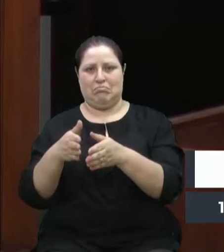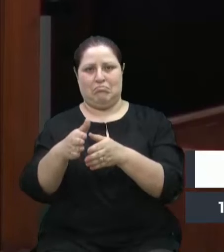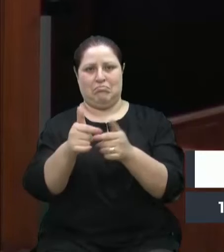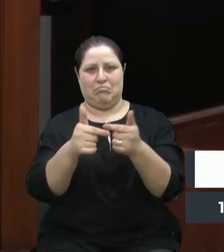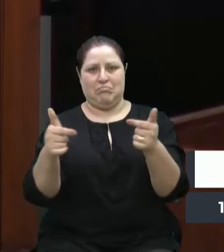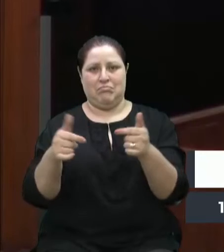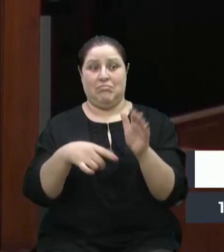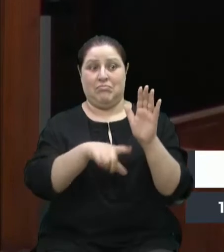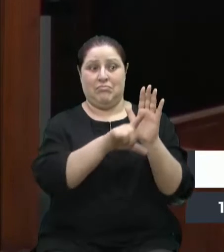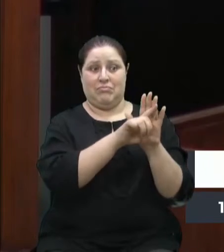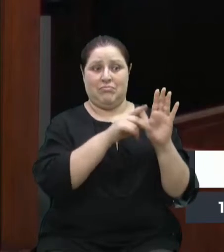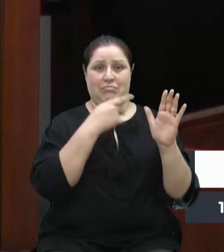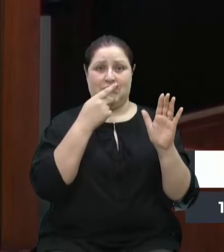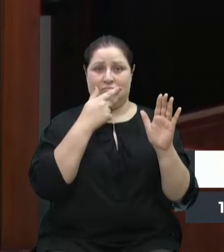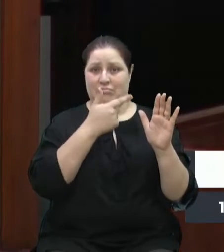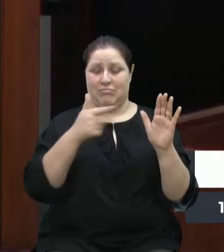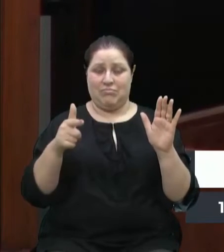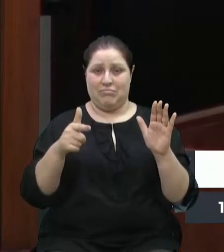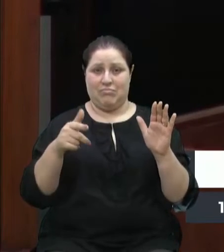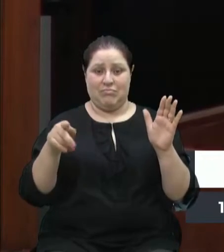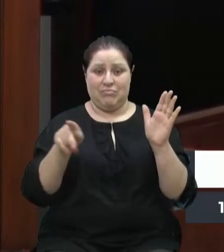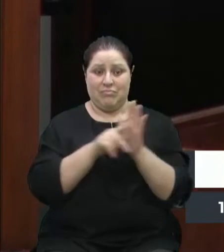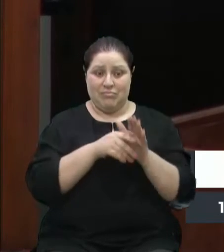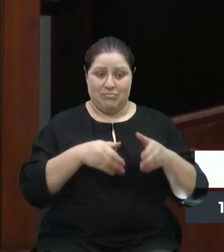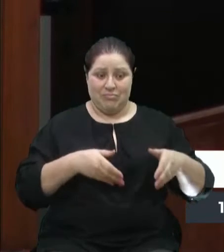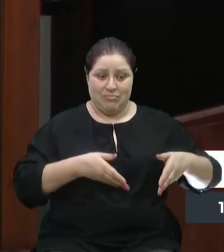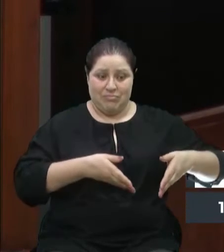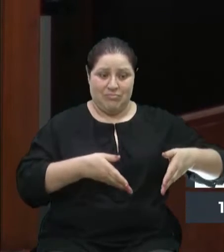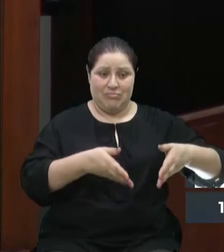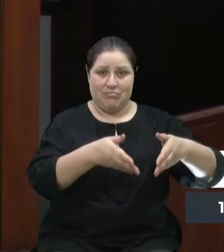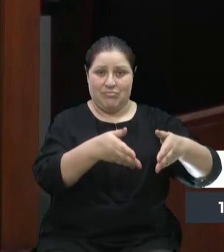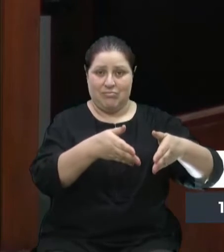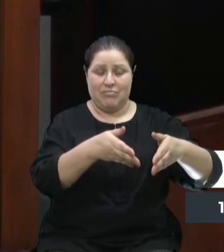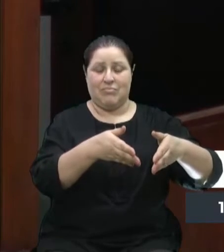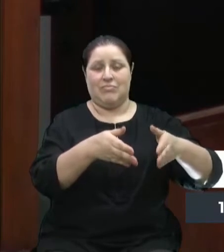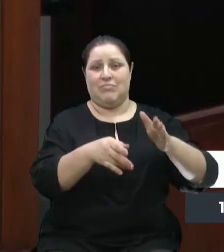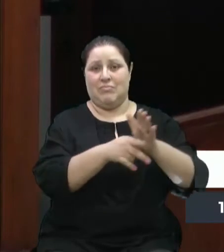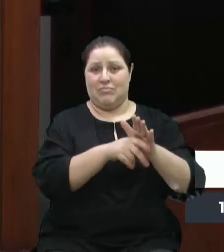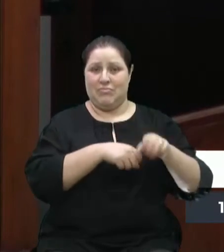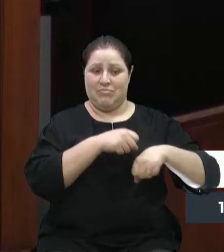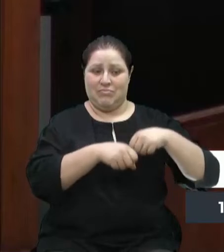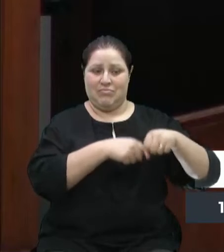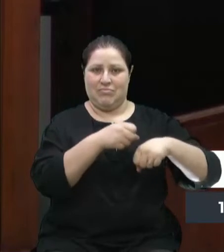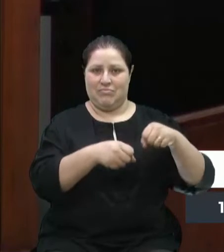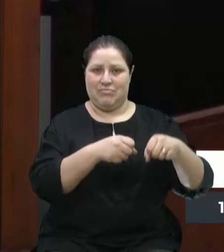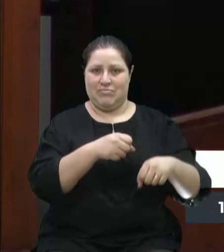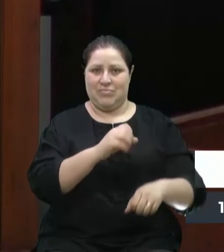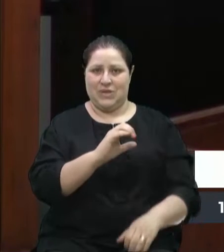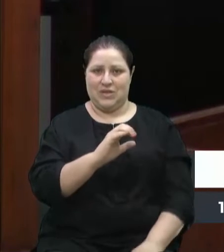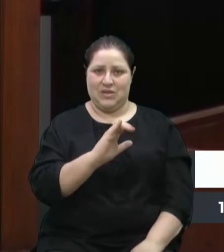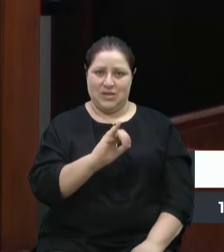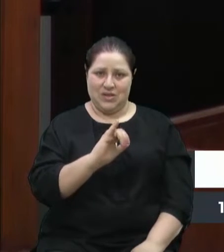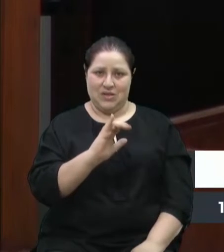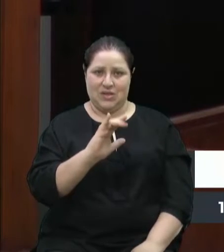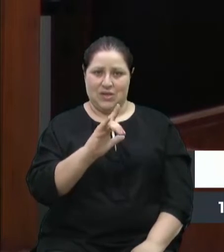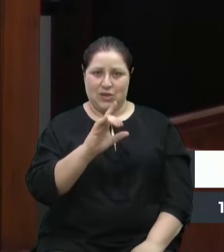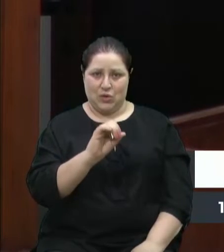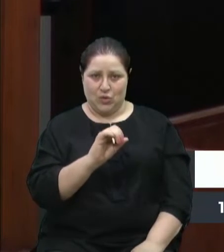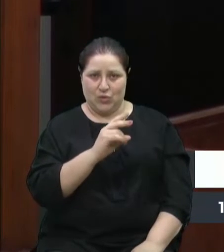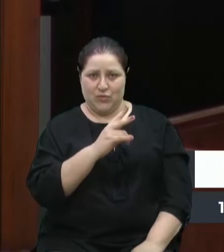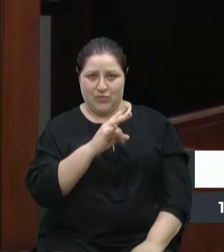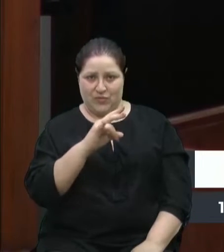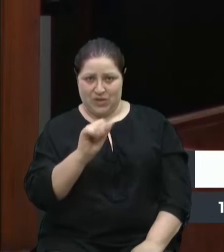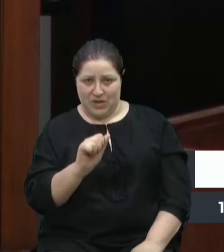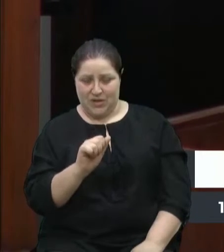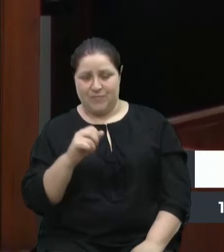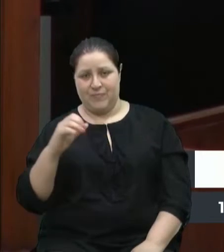havendo ciclovias e ciclofaixas, o ciclista tem que estar na via junto com os veículos. E aí